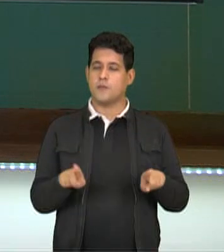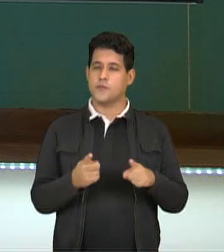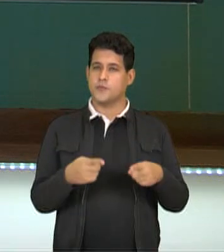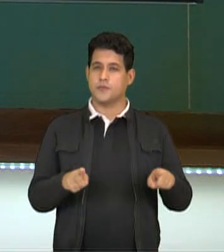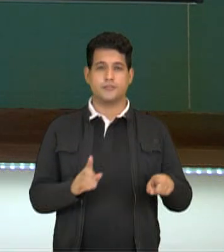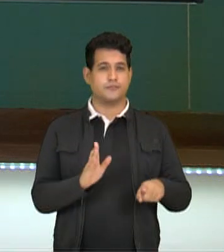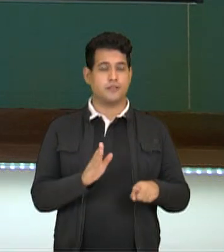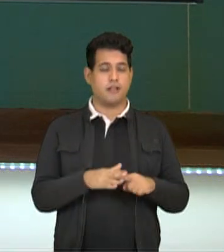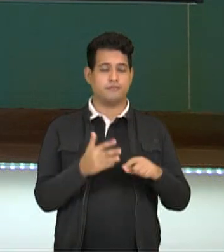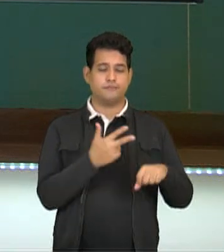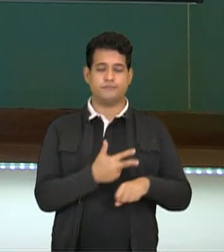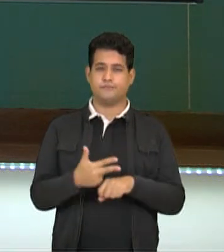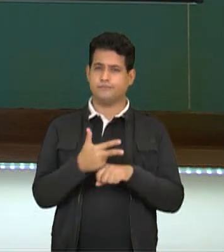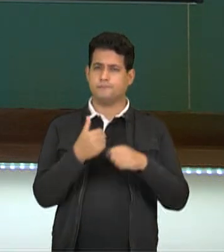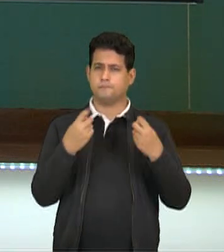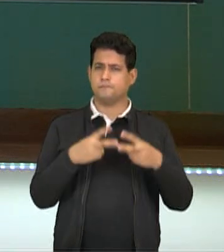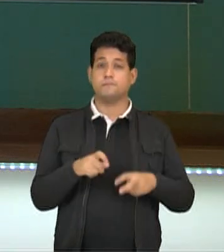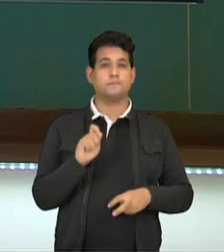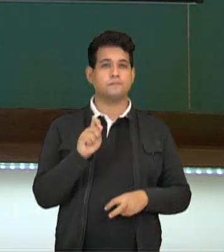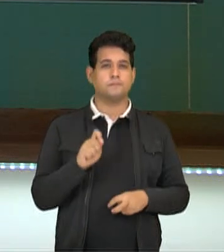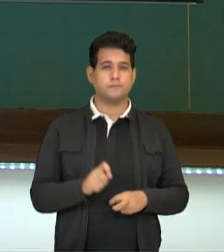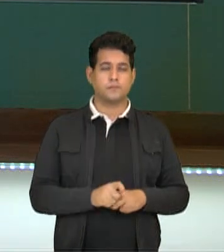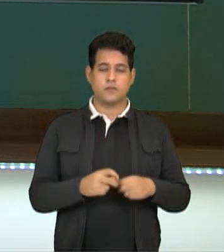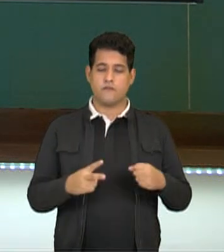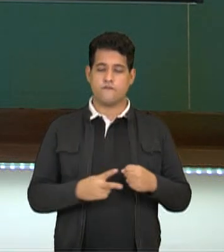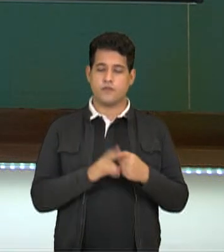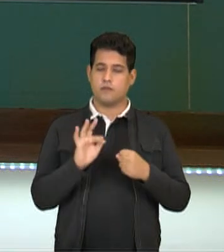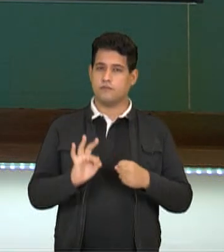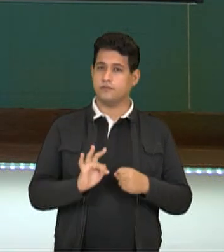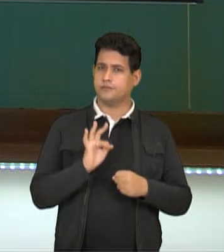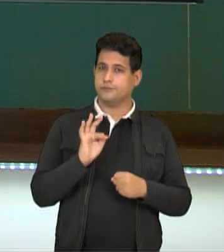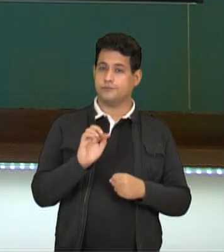música e nesse vídeo nós falamos sobre as formas verbais do